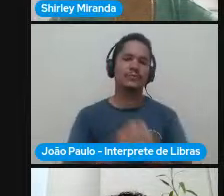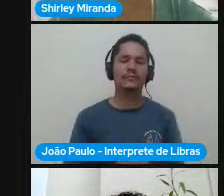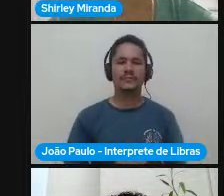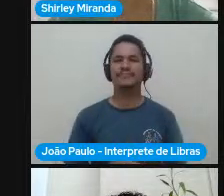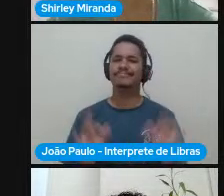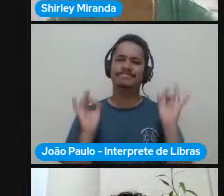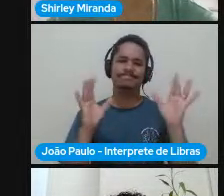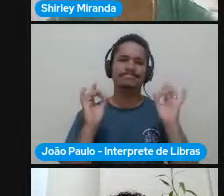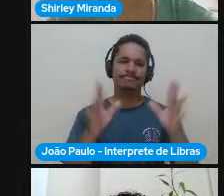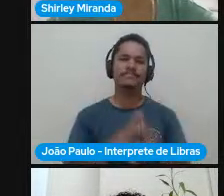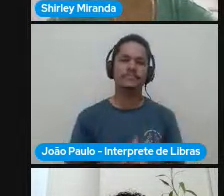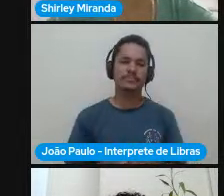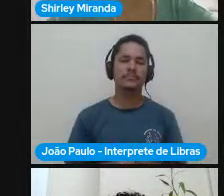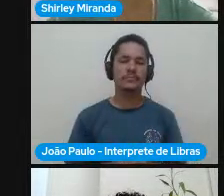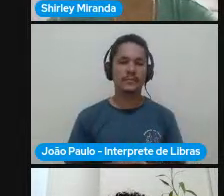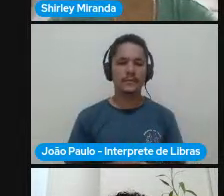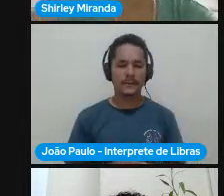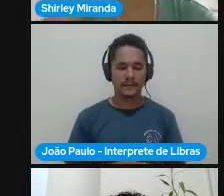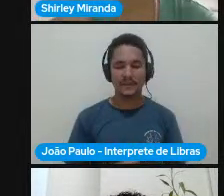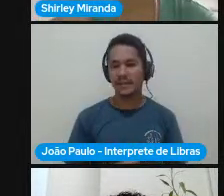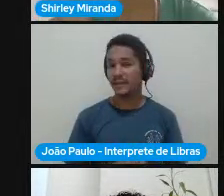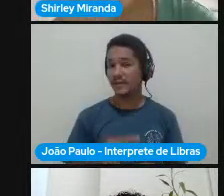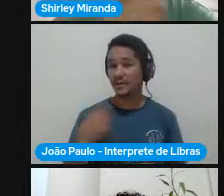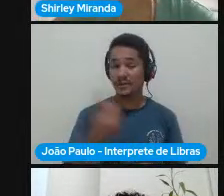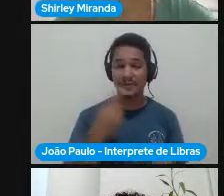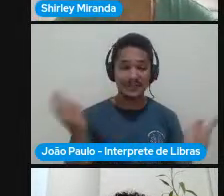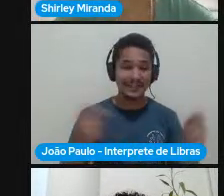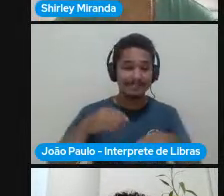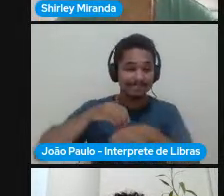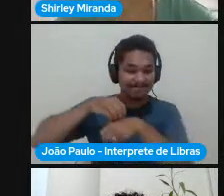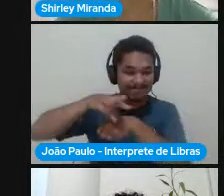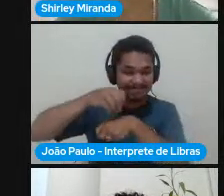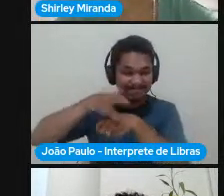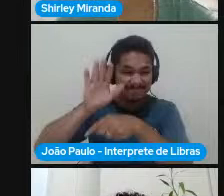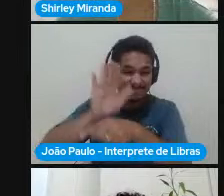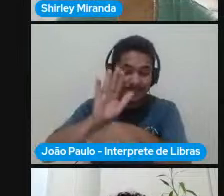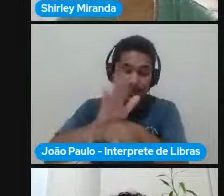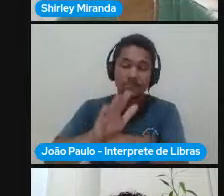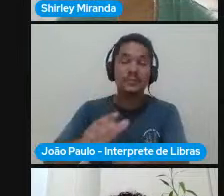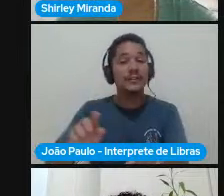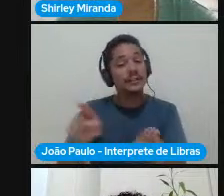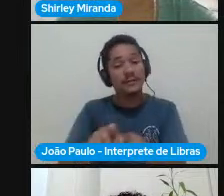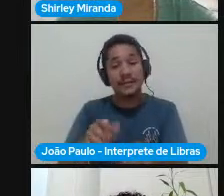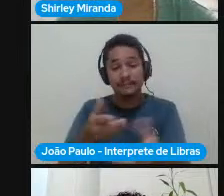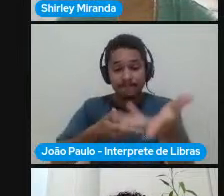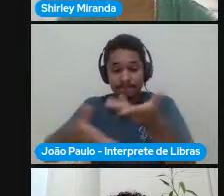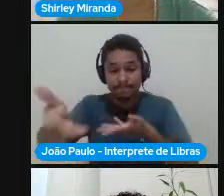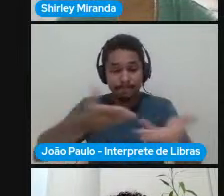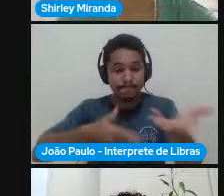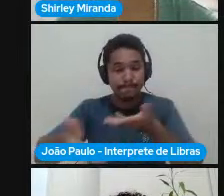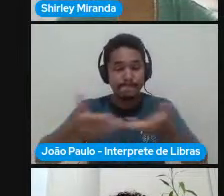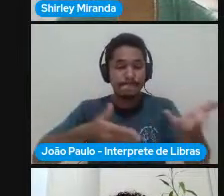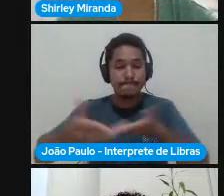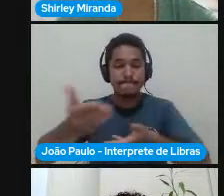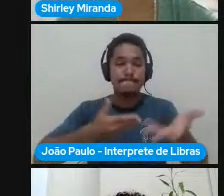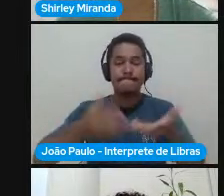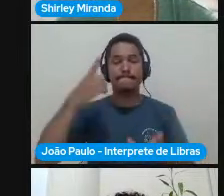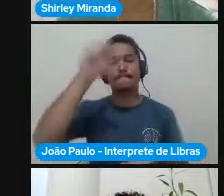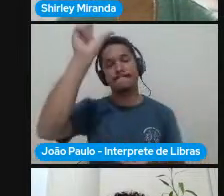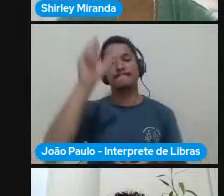tenha muita coisa para contribuir com vocês e que vocês possam trazer para a gente também